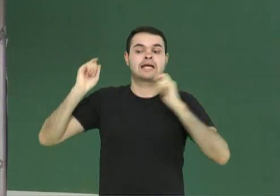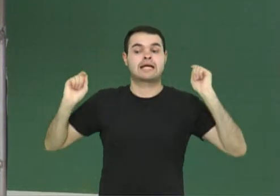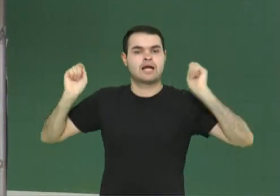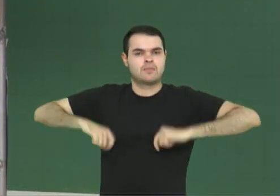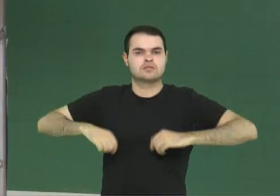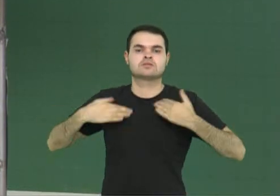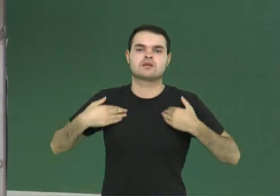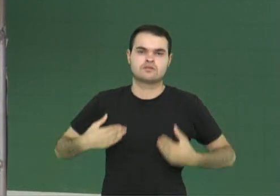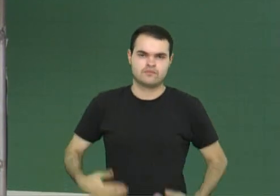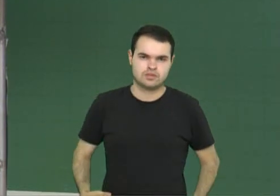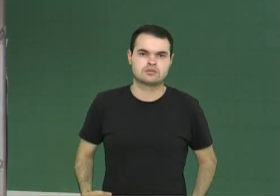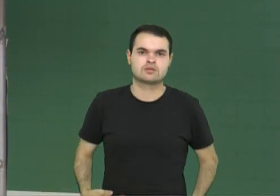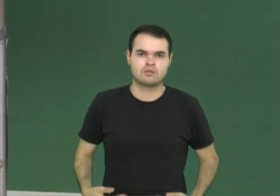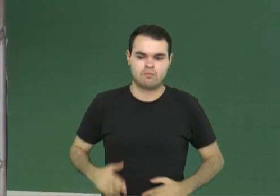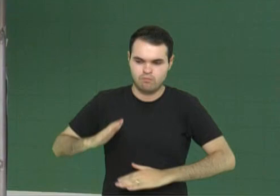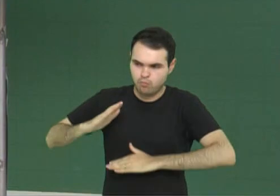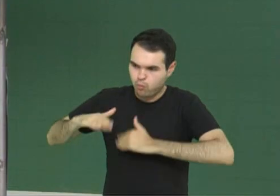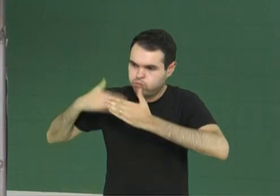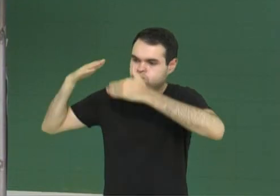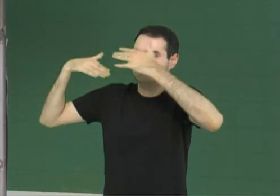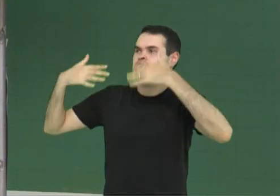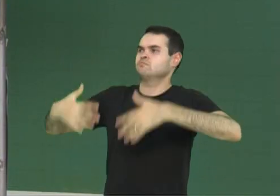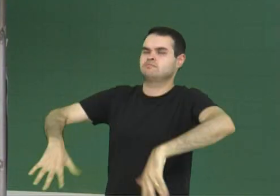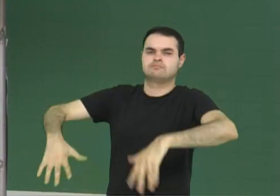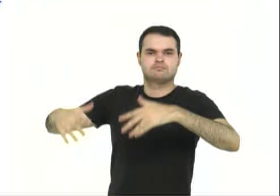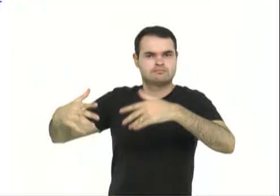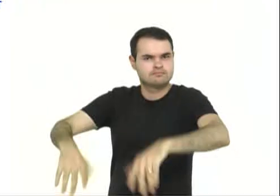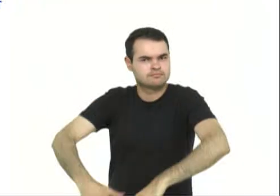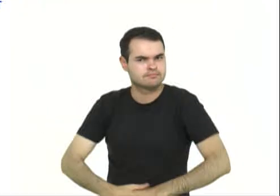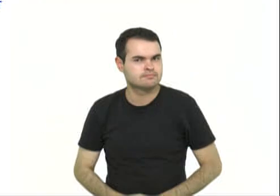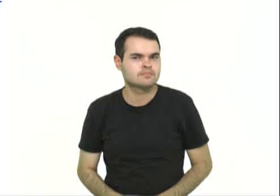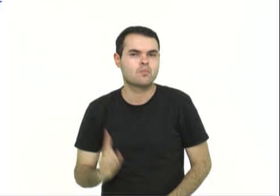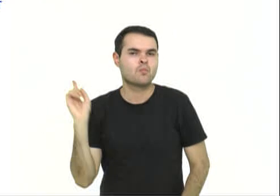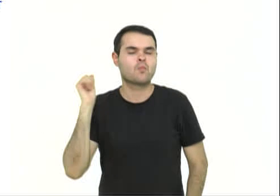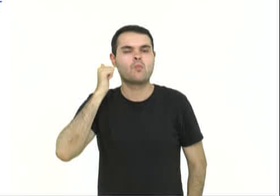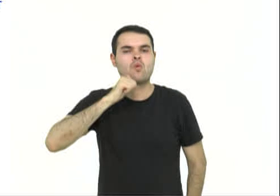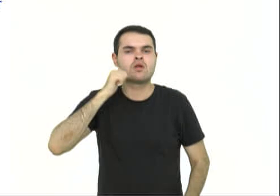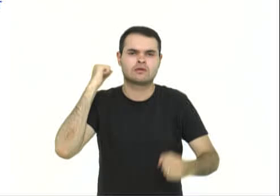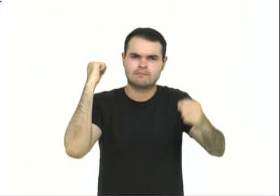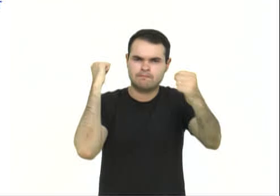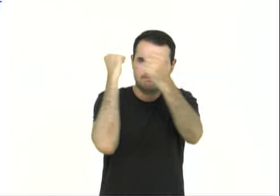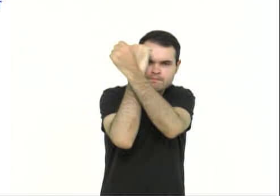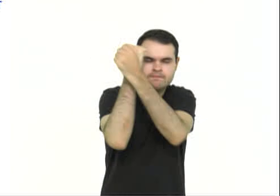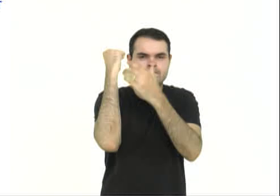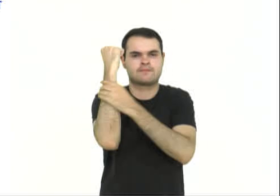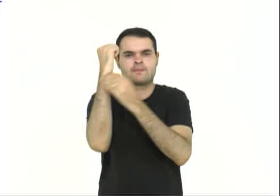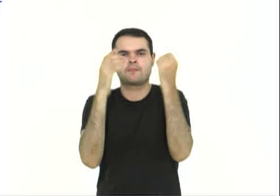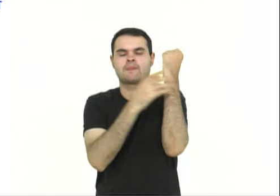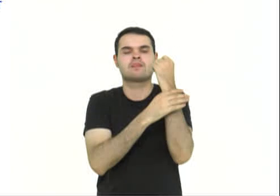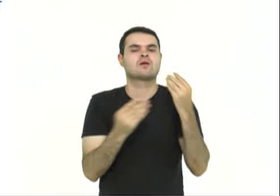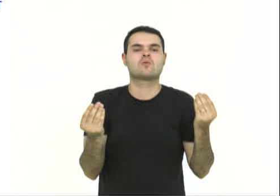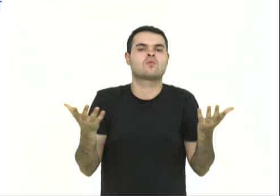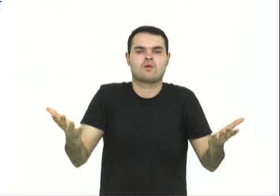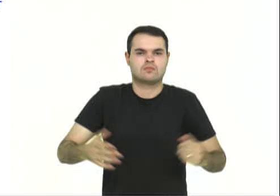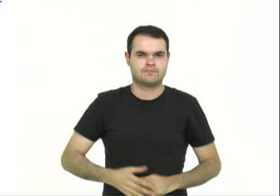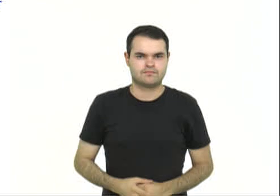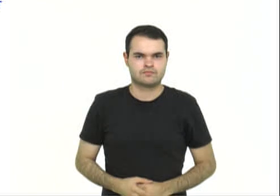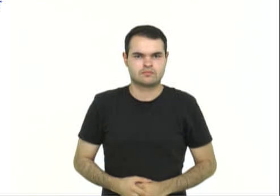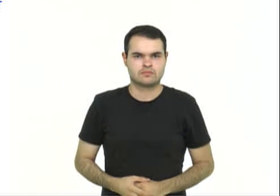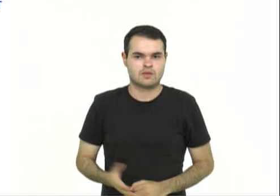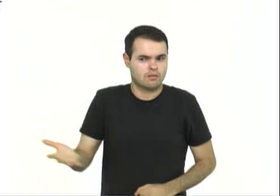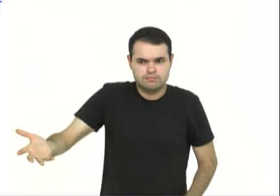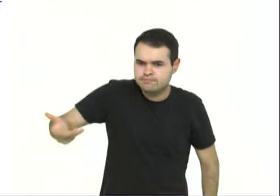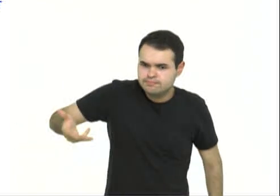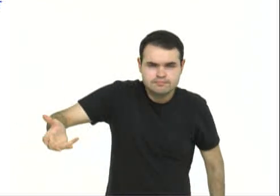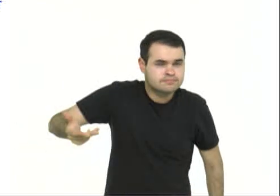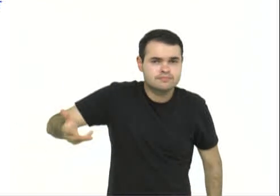capacidades físicas muito desenvolvidas. Então, olha só, a Mulher Maravilha, quais são os seus poderes? Muita